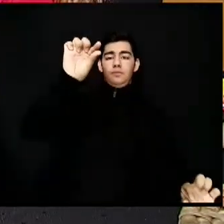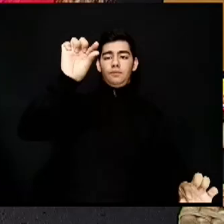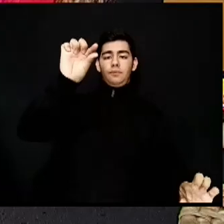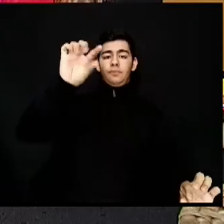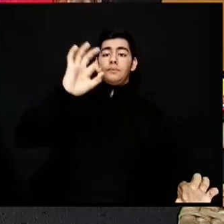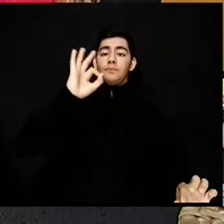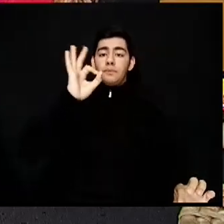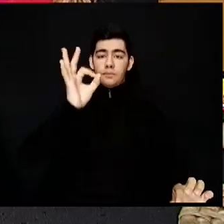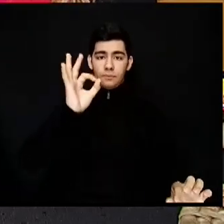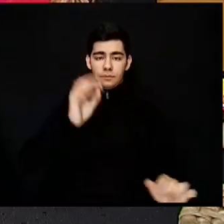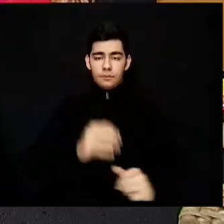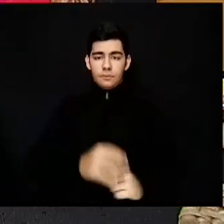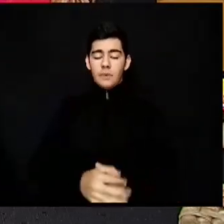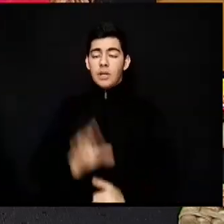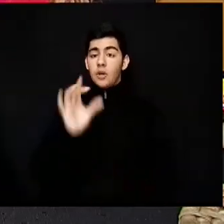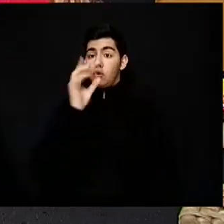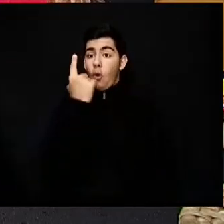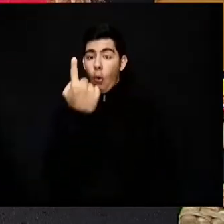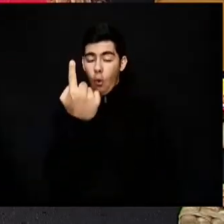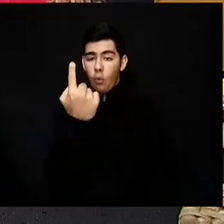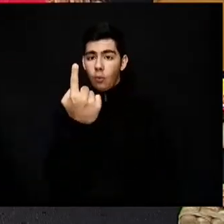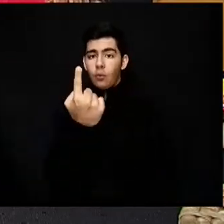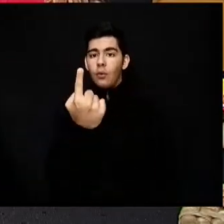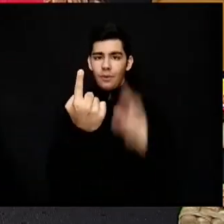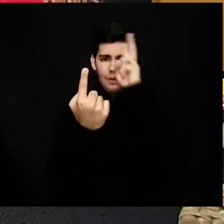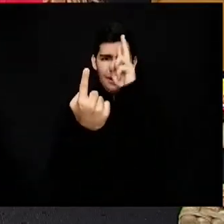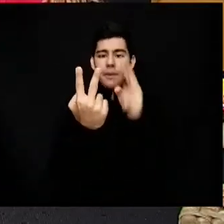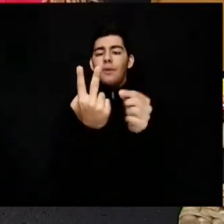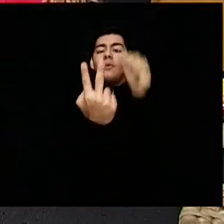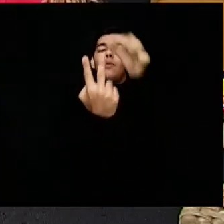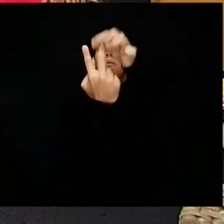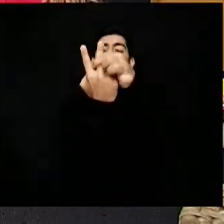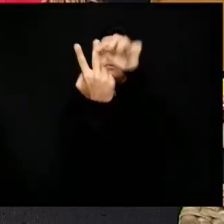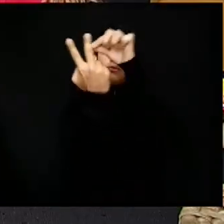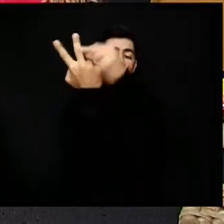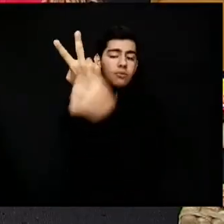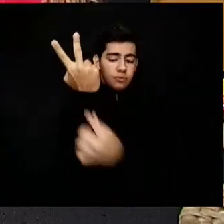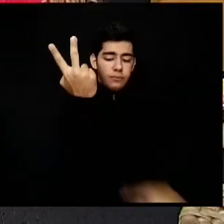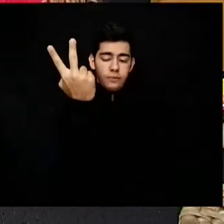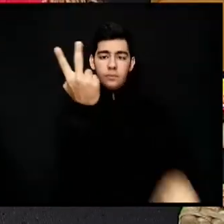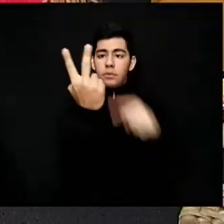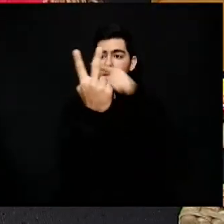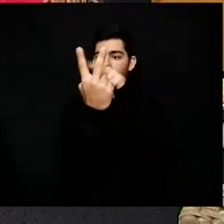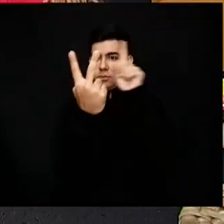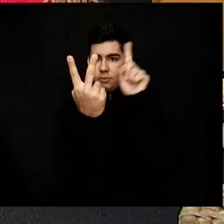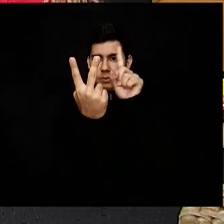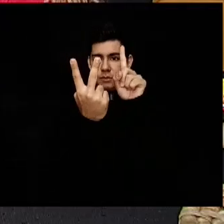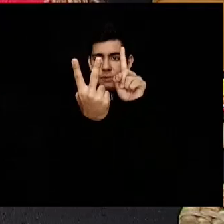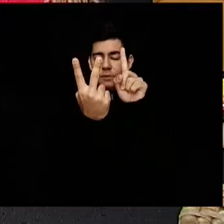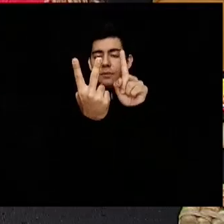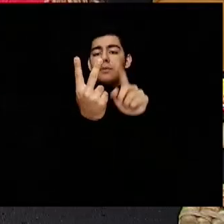não. Aí eu vou dar um nozinho aqui.